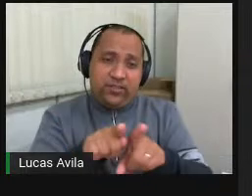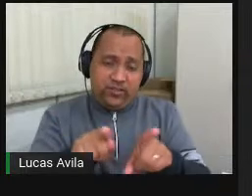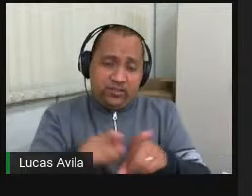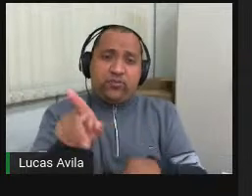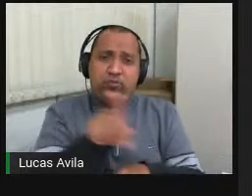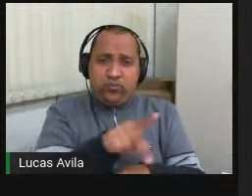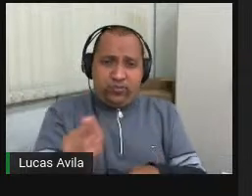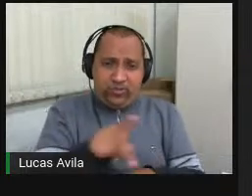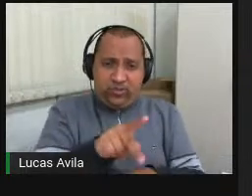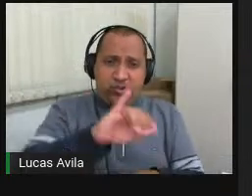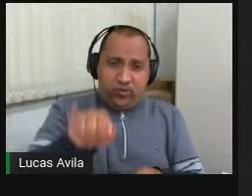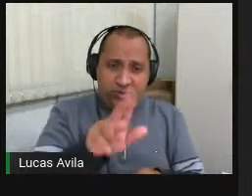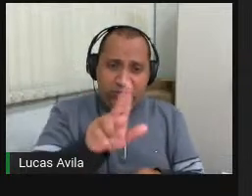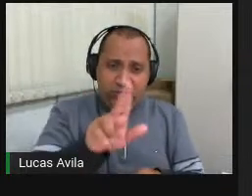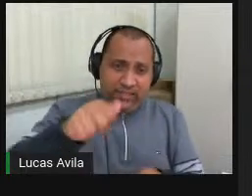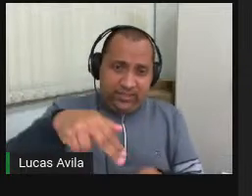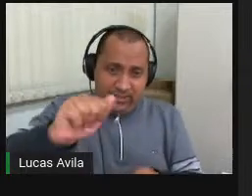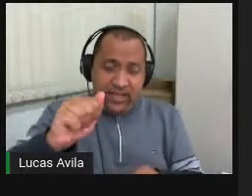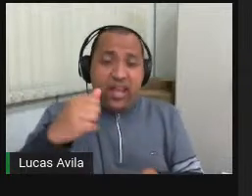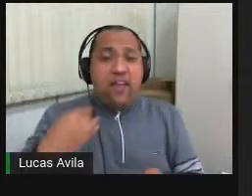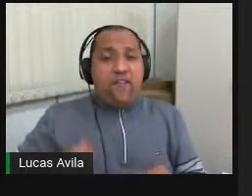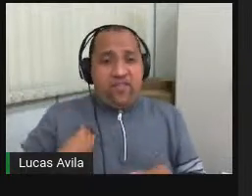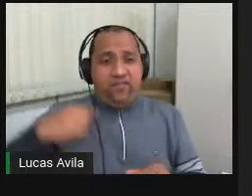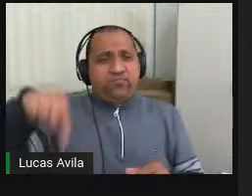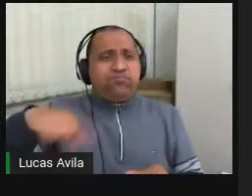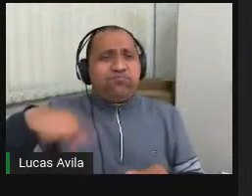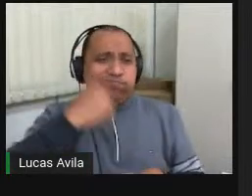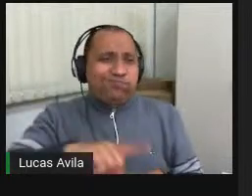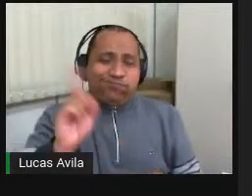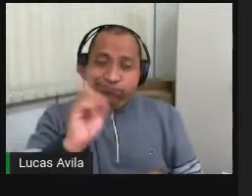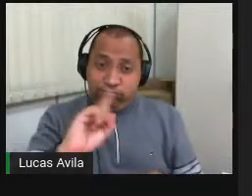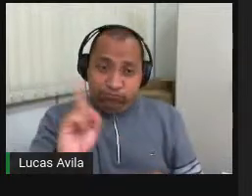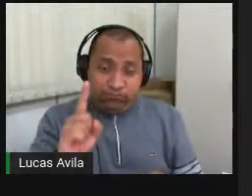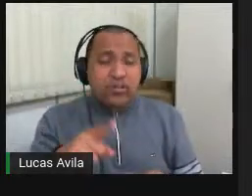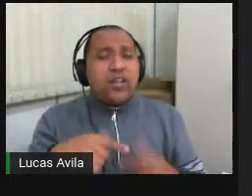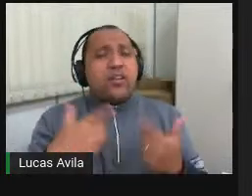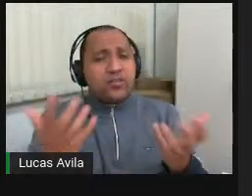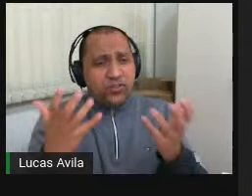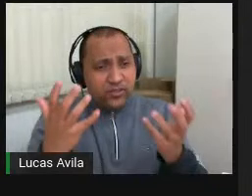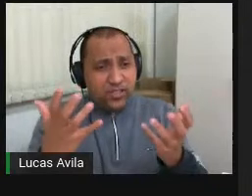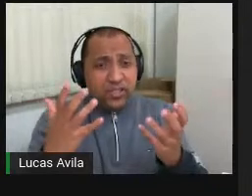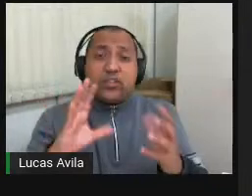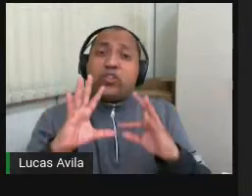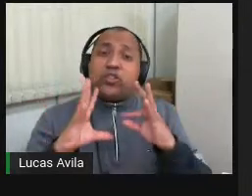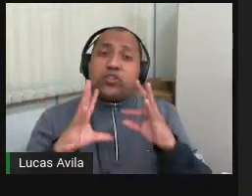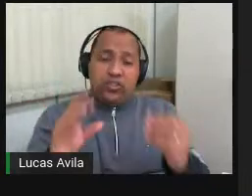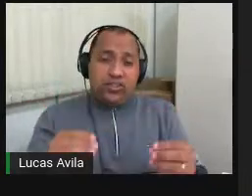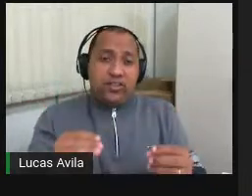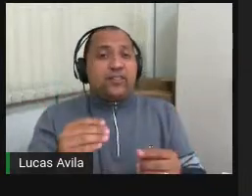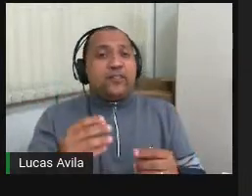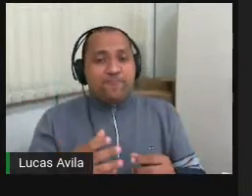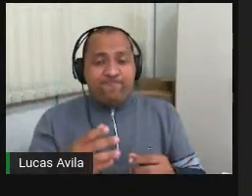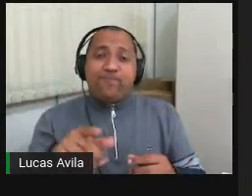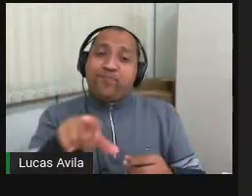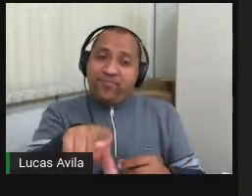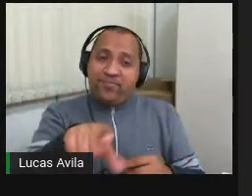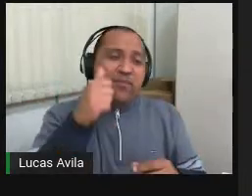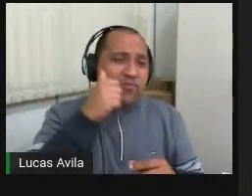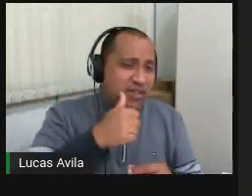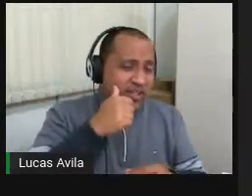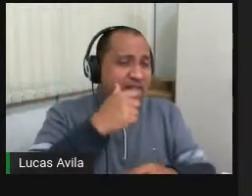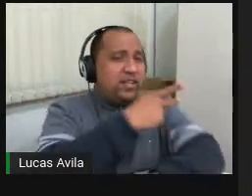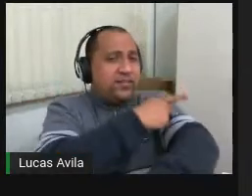professora Juliana Machado, que não pôde estar aqui presente, desejamos, né, principalmente as pedagogas, né, as